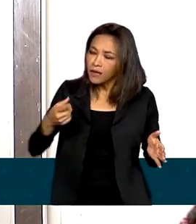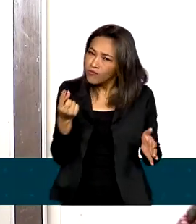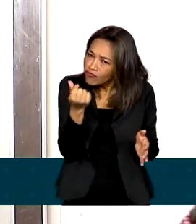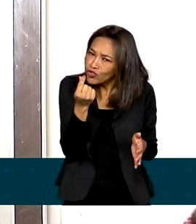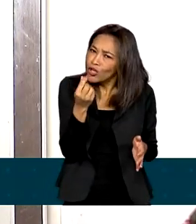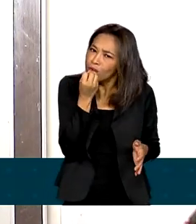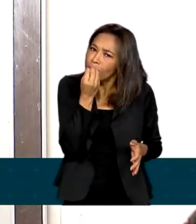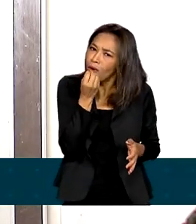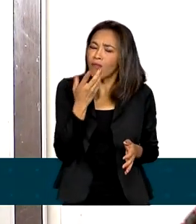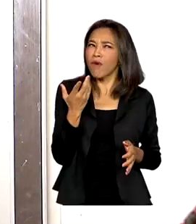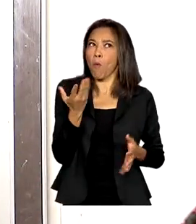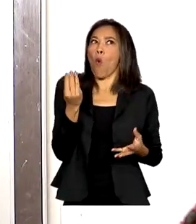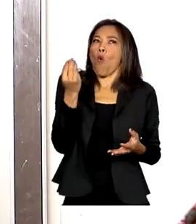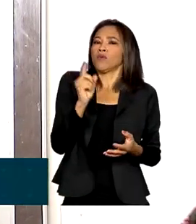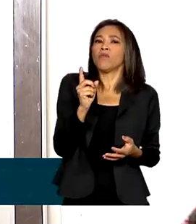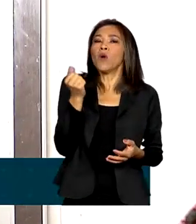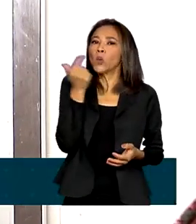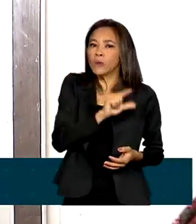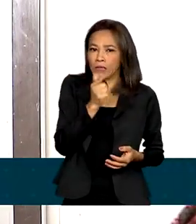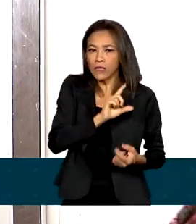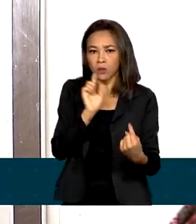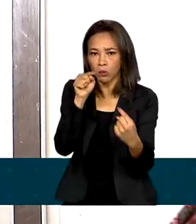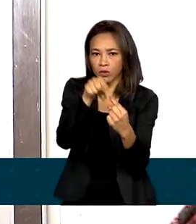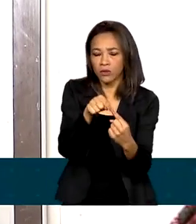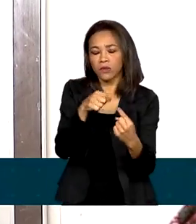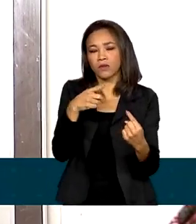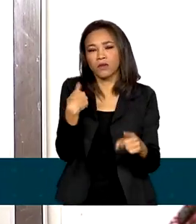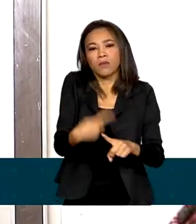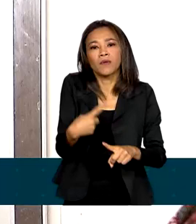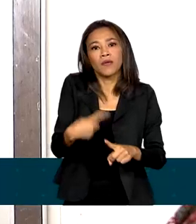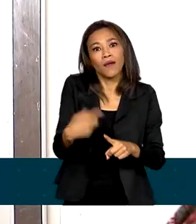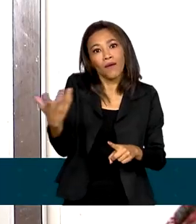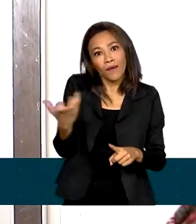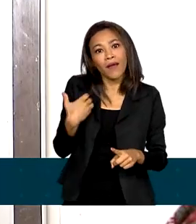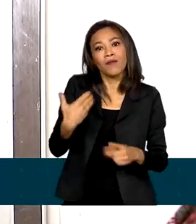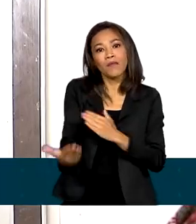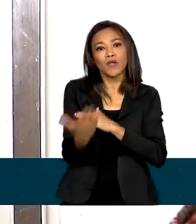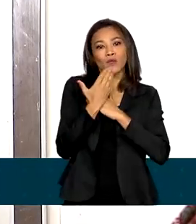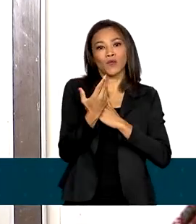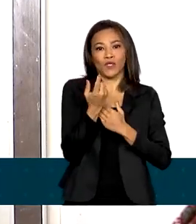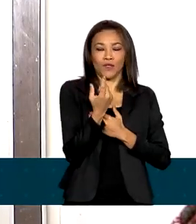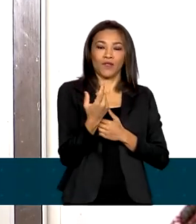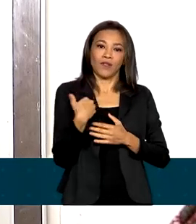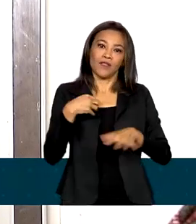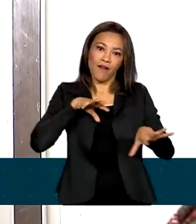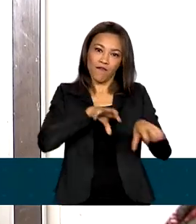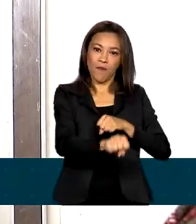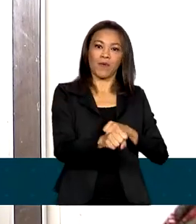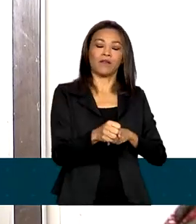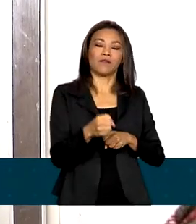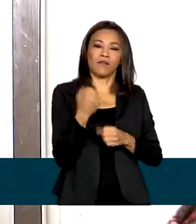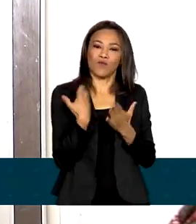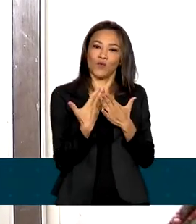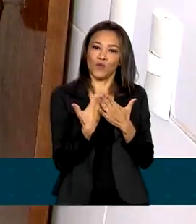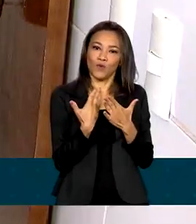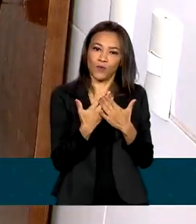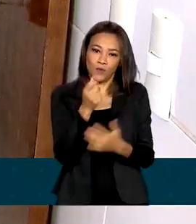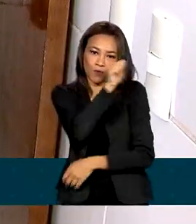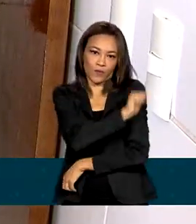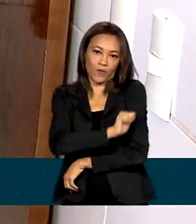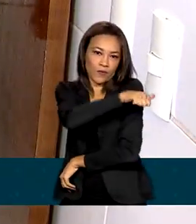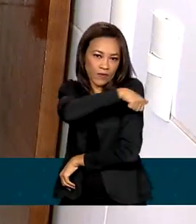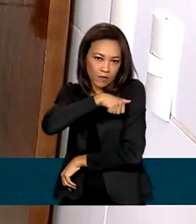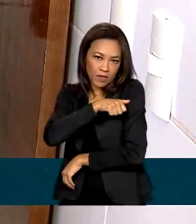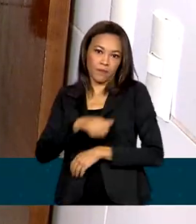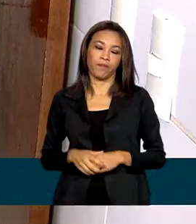mas consigo alcançar. Eu quero que me ajudar na questão da minha formação, na minha faculdade de enfermeira. Mas